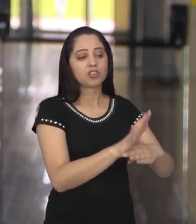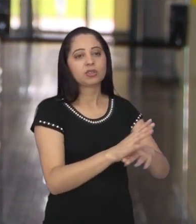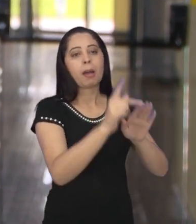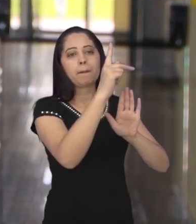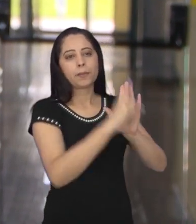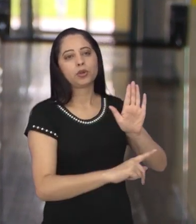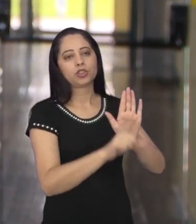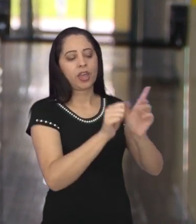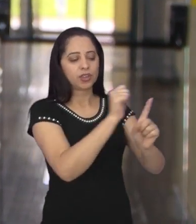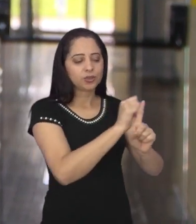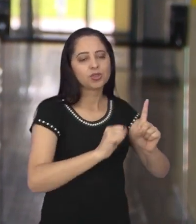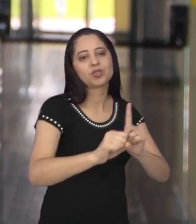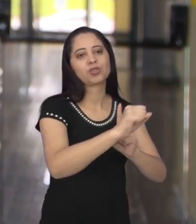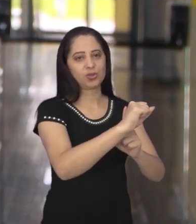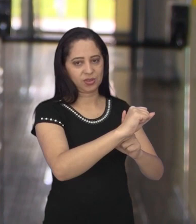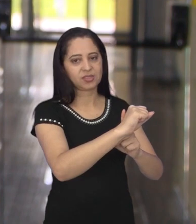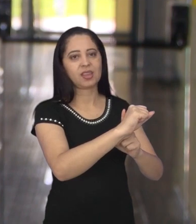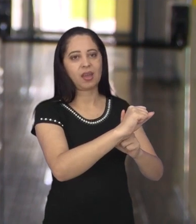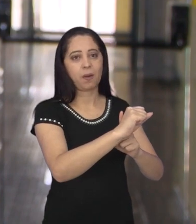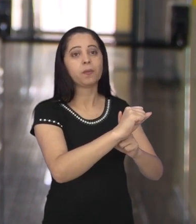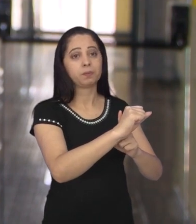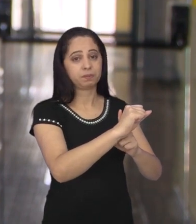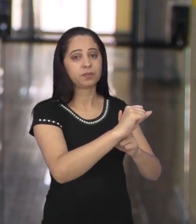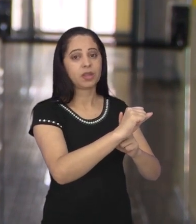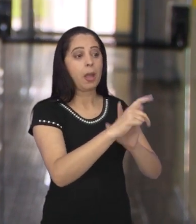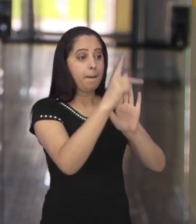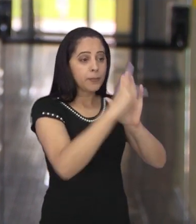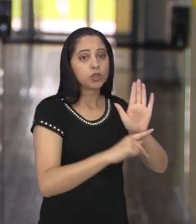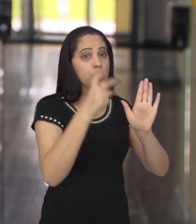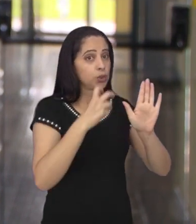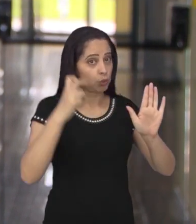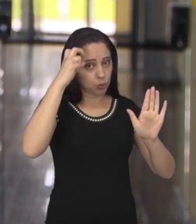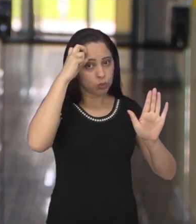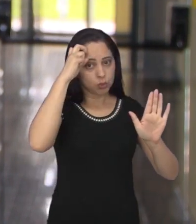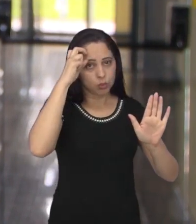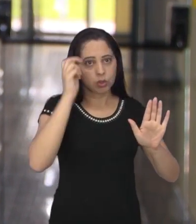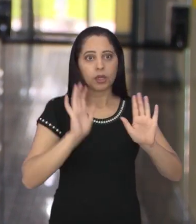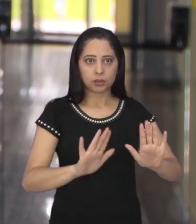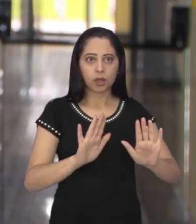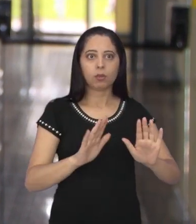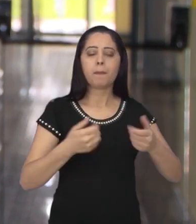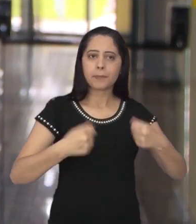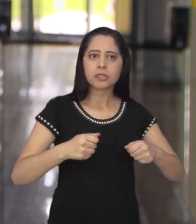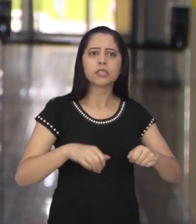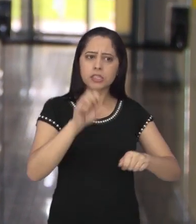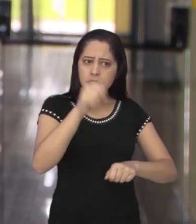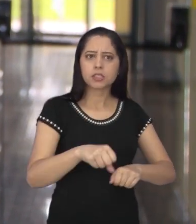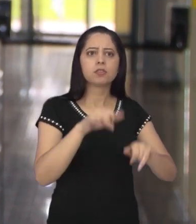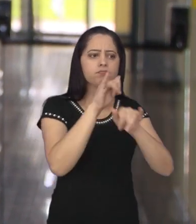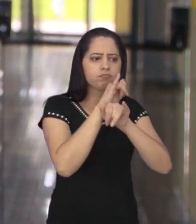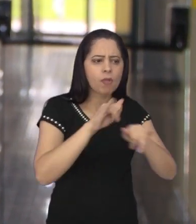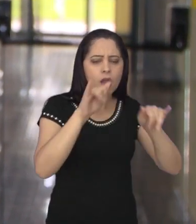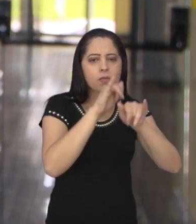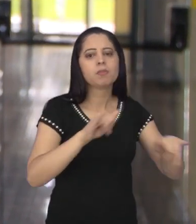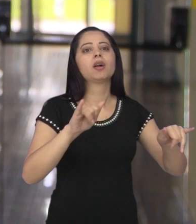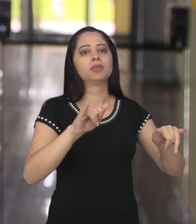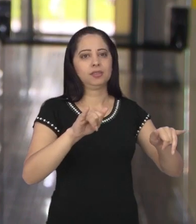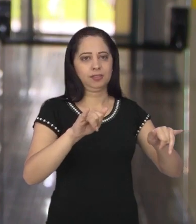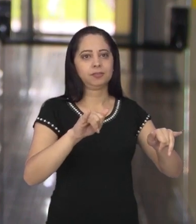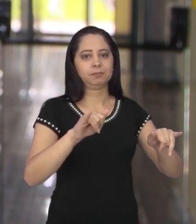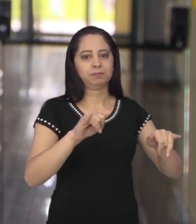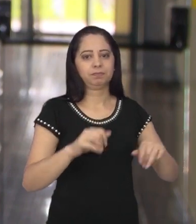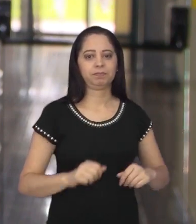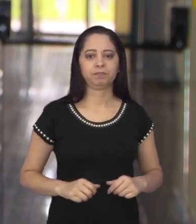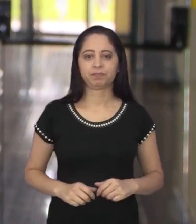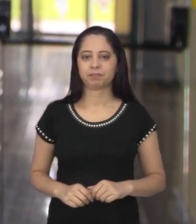poder ajudar em projetos sociais, em projetos também culturais na cidade. Eu acho que é isso que tem que fazer, que eu acho que seria o